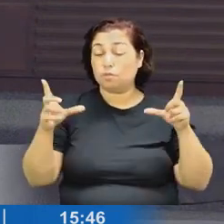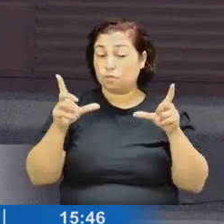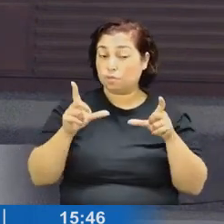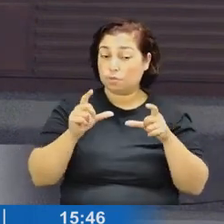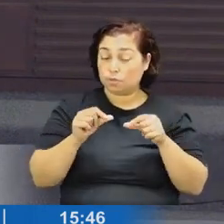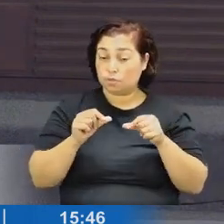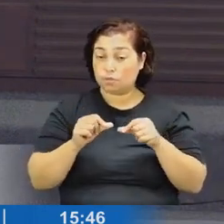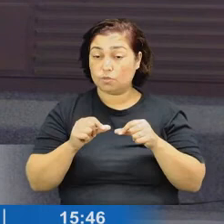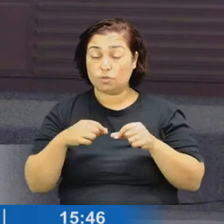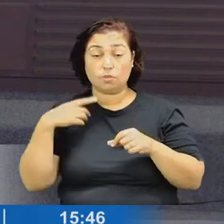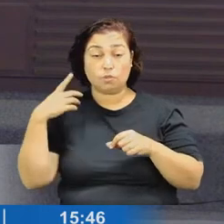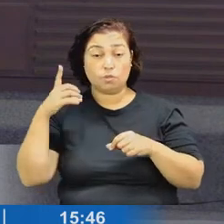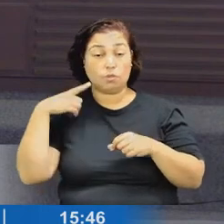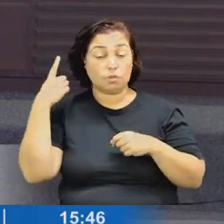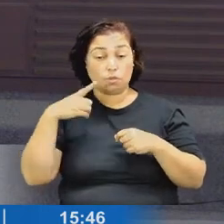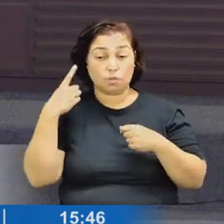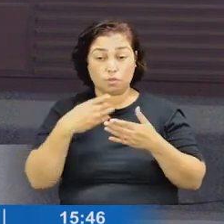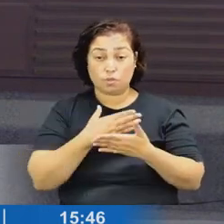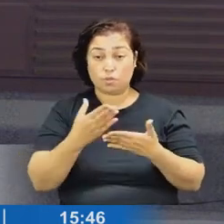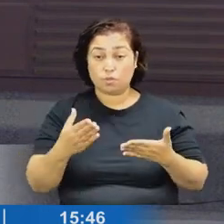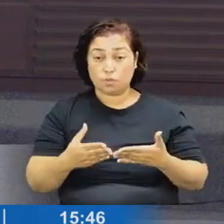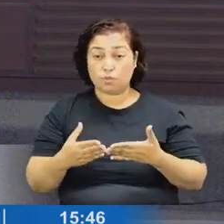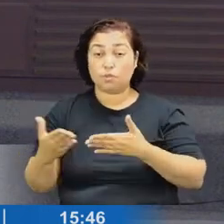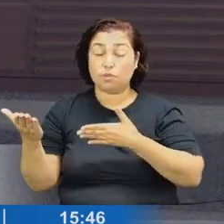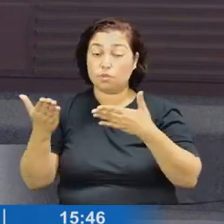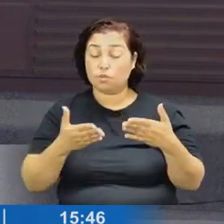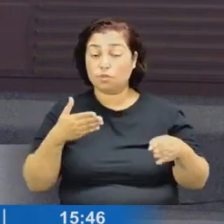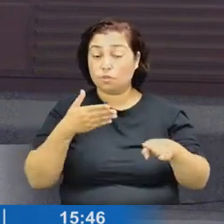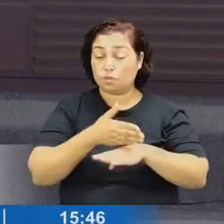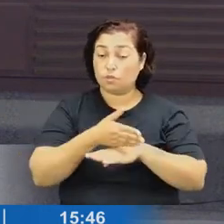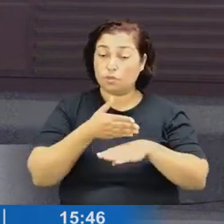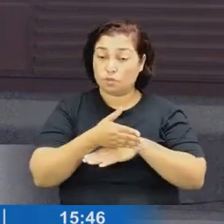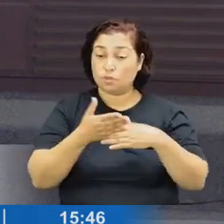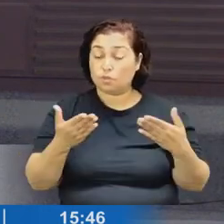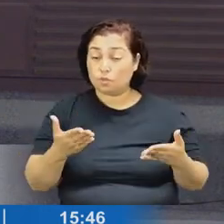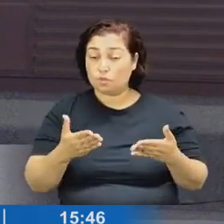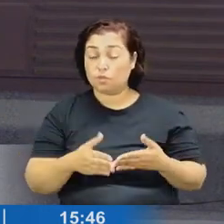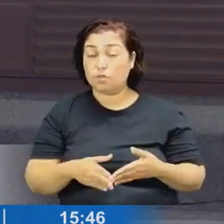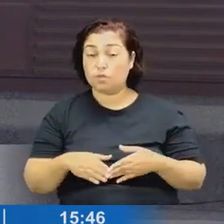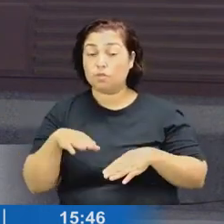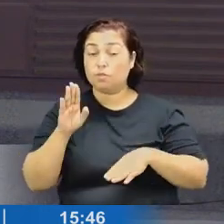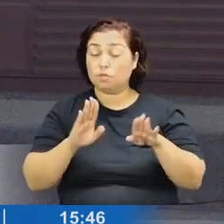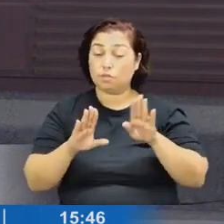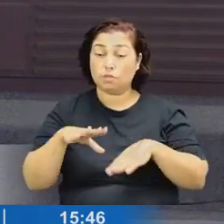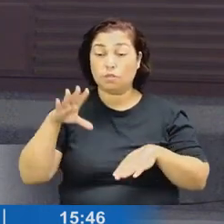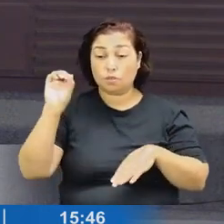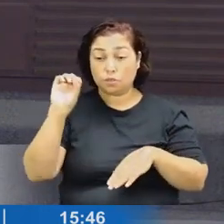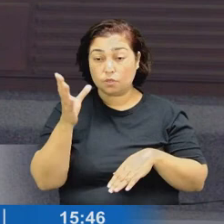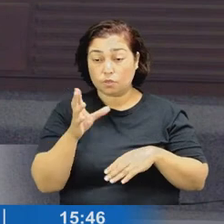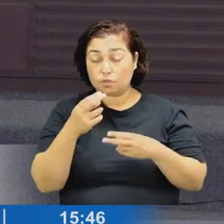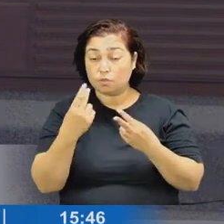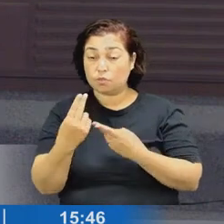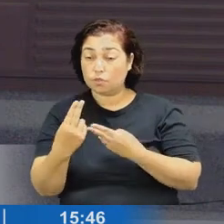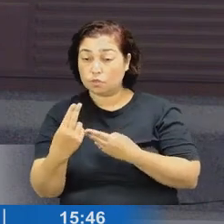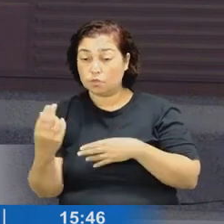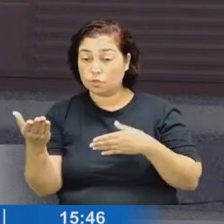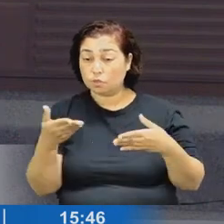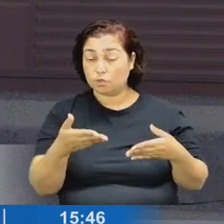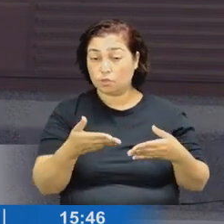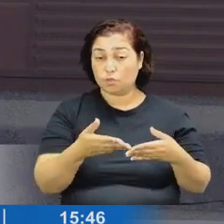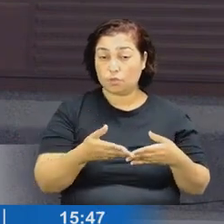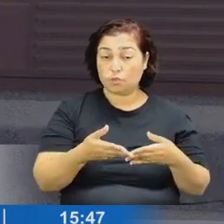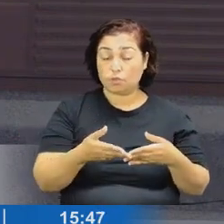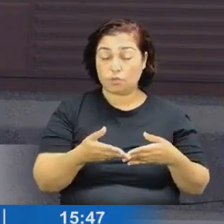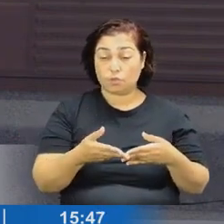no debate da Globo aí o Lula já veio mais preparado o bolsonaro achou que fosse mais ou menos acontecer a mesma coisa e veio meio que